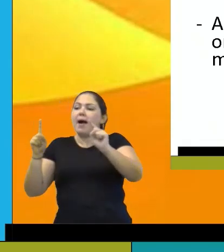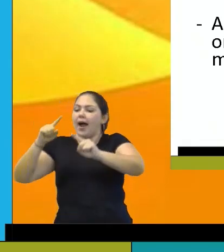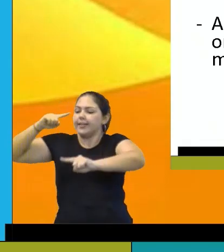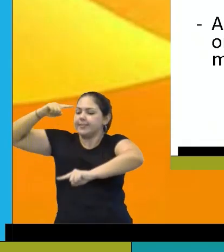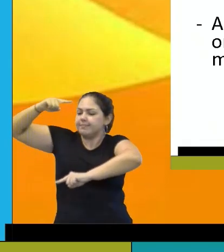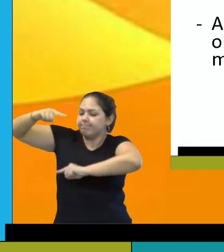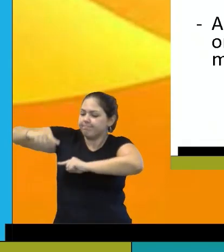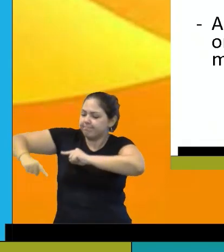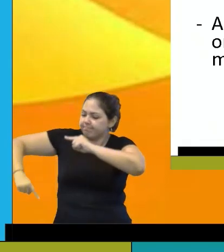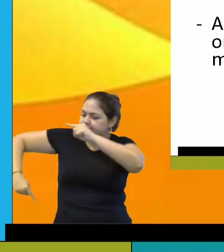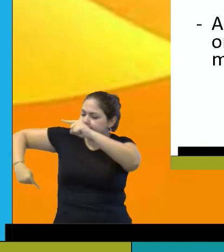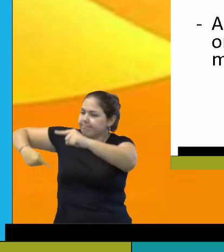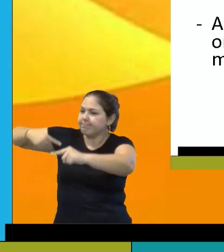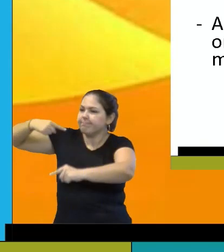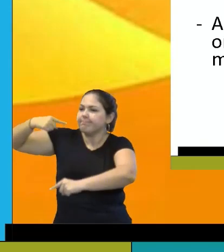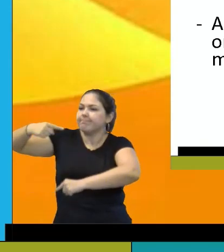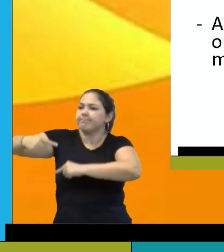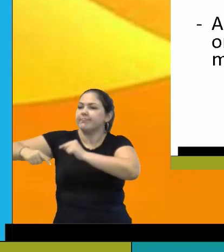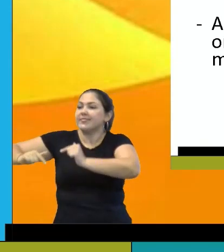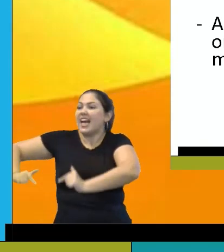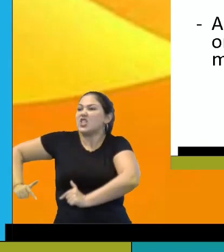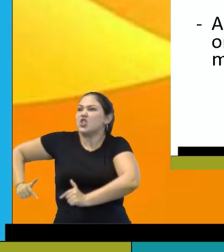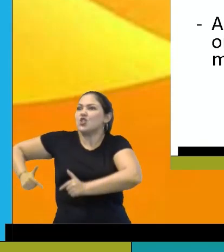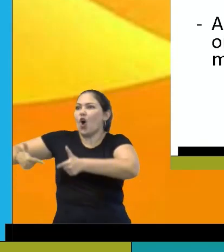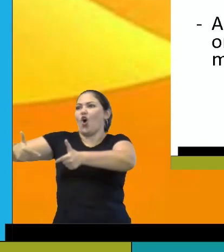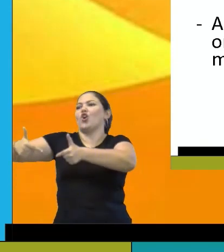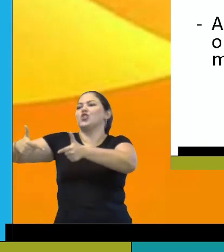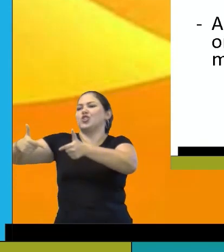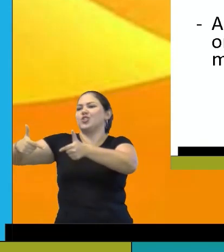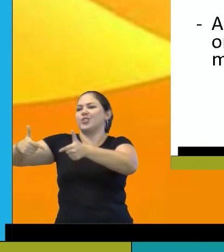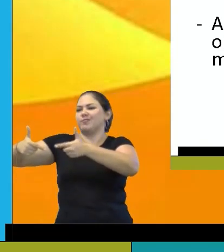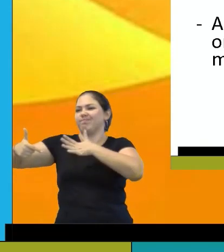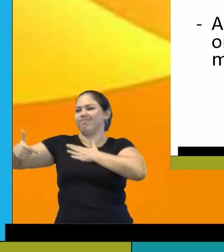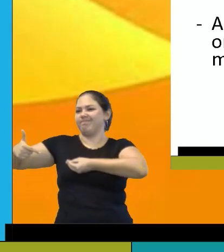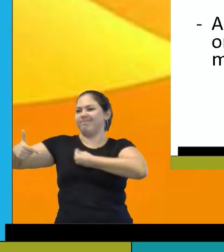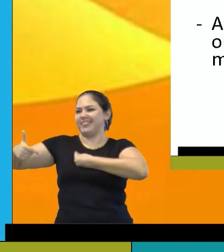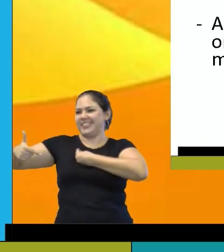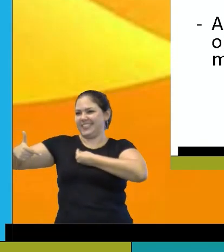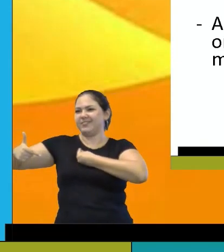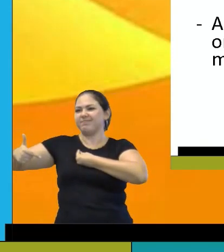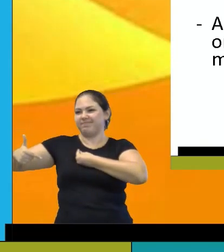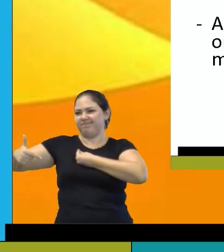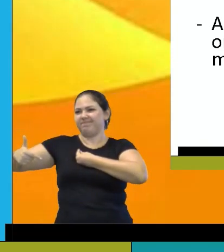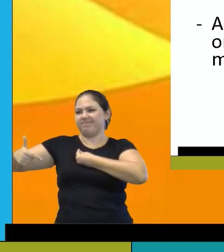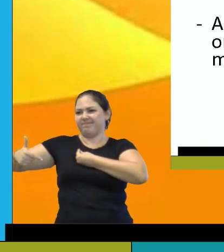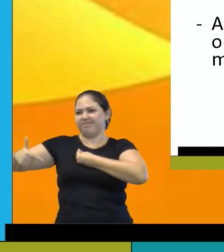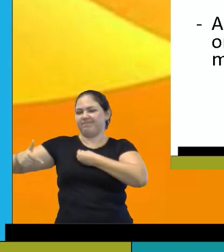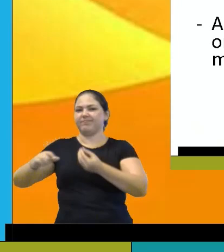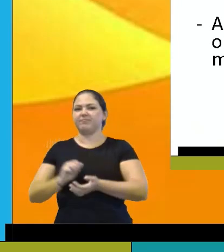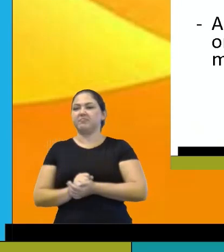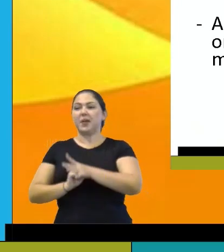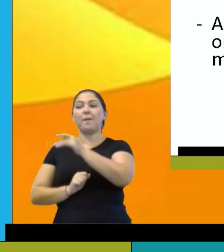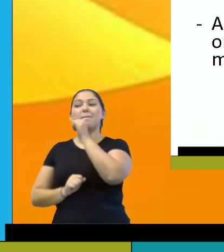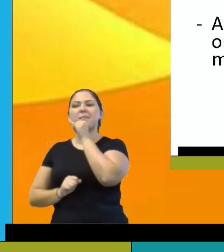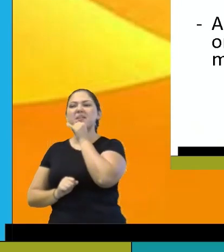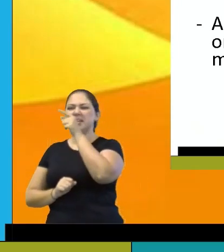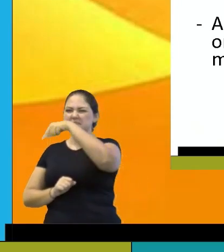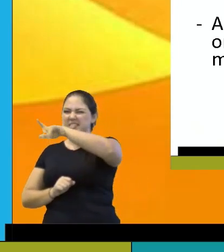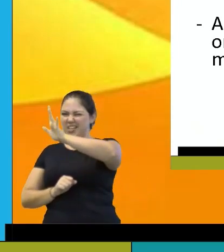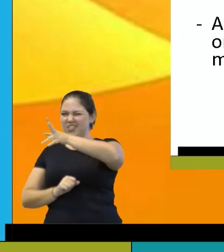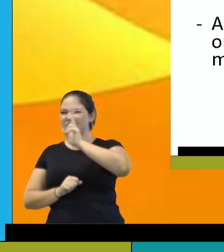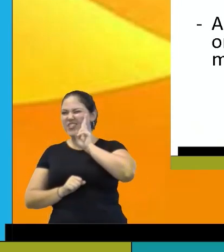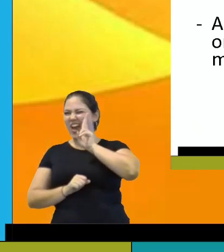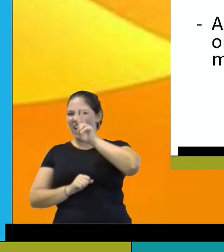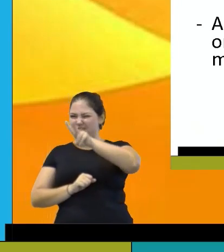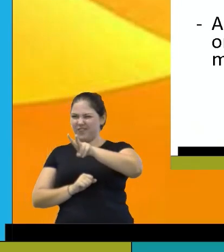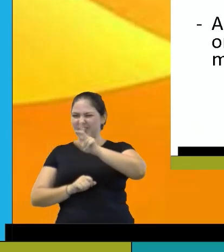da fortuna, a roda da sorte. Vocês certamente já devem ter visto vários programas de auditório